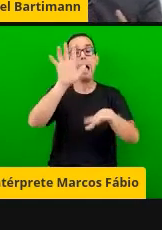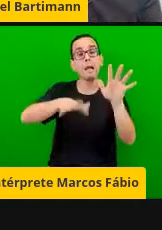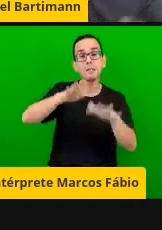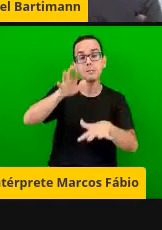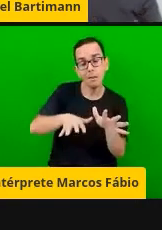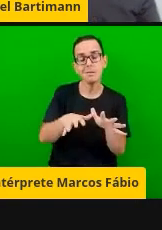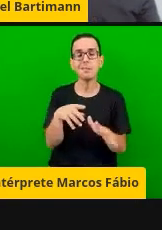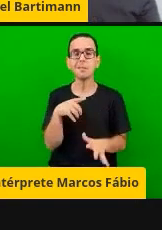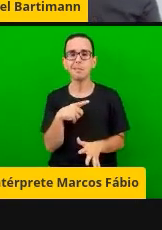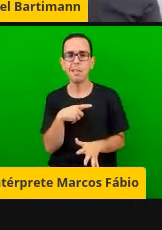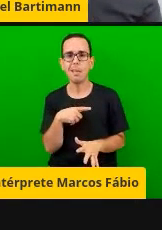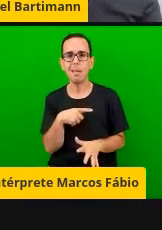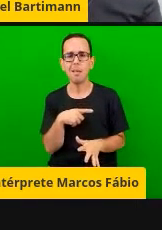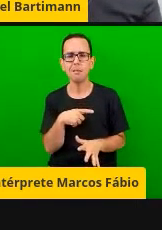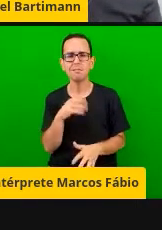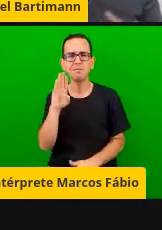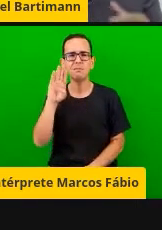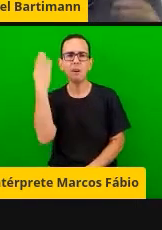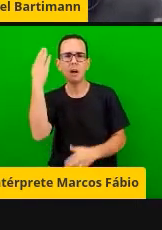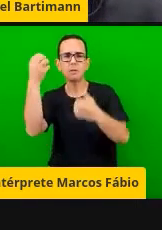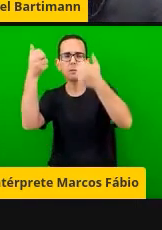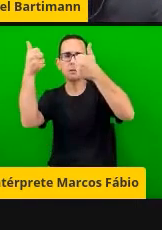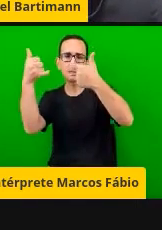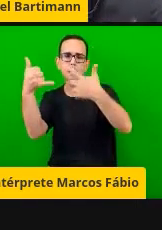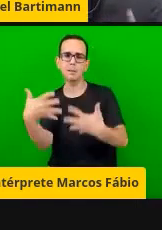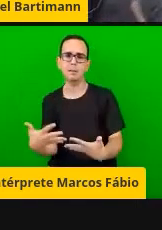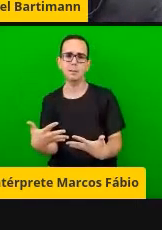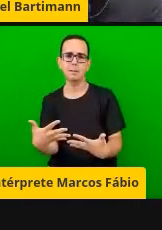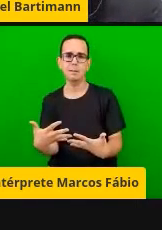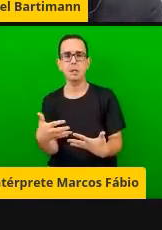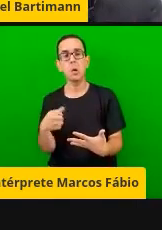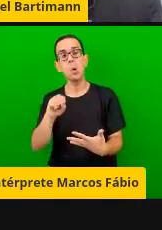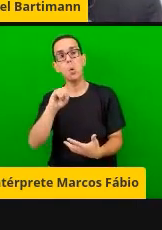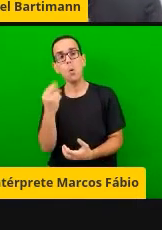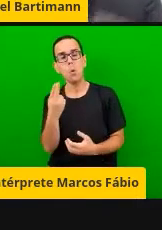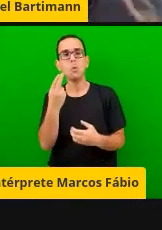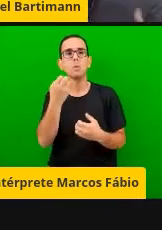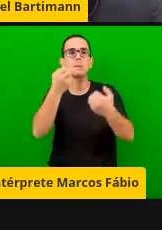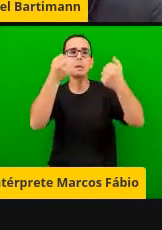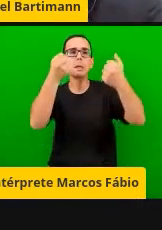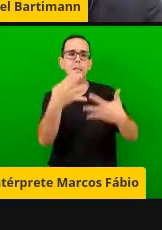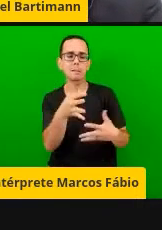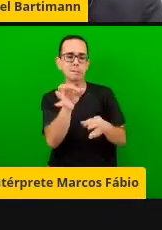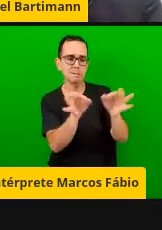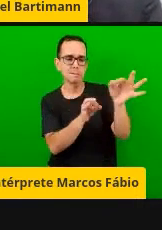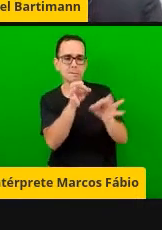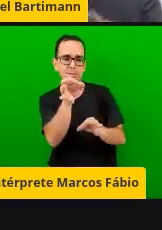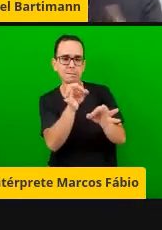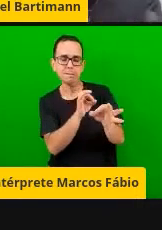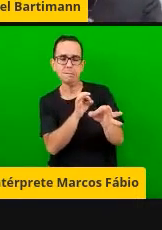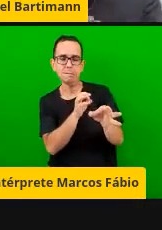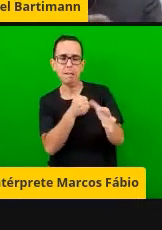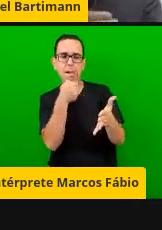vêm dotadas de falsas explicações, ou explicações manipuladas, ou tendenciosas, e